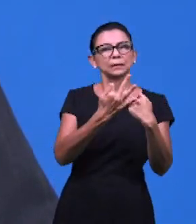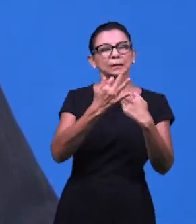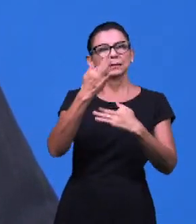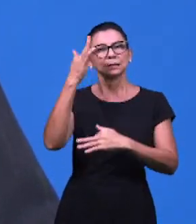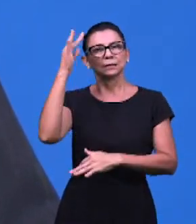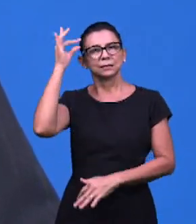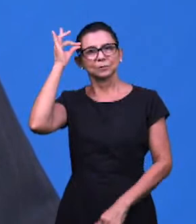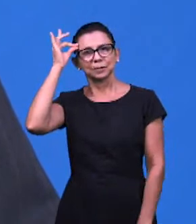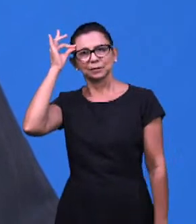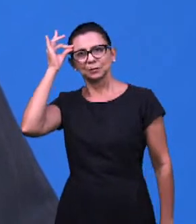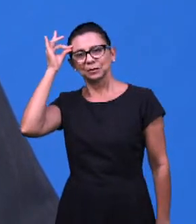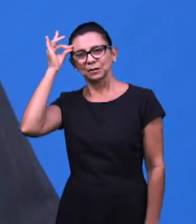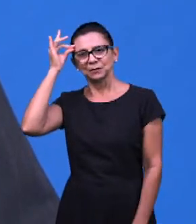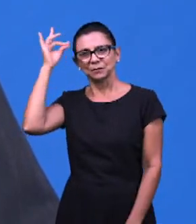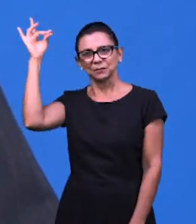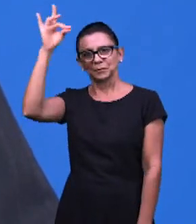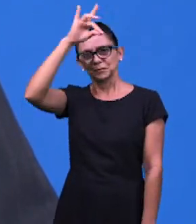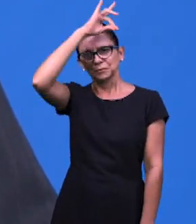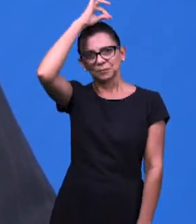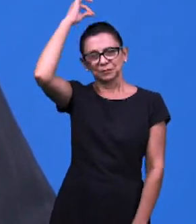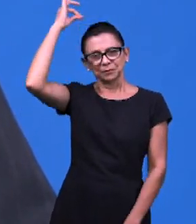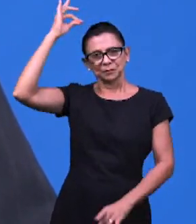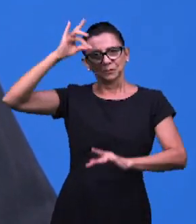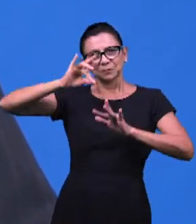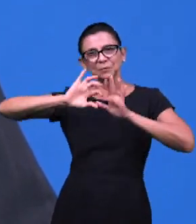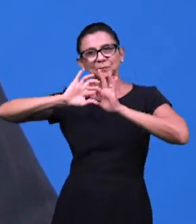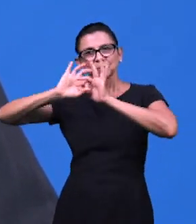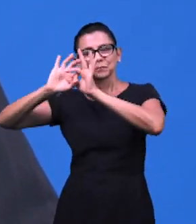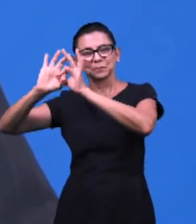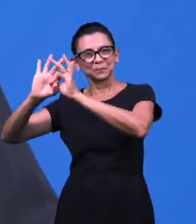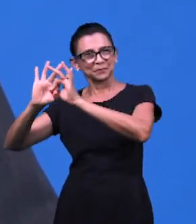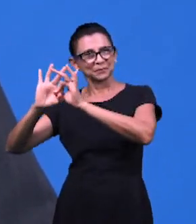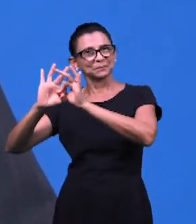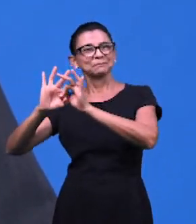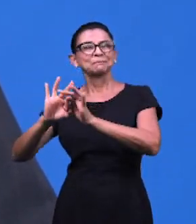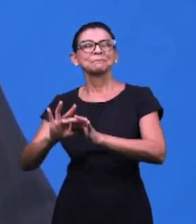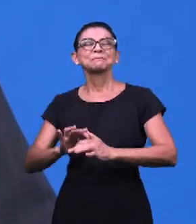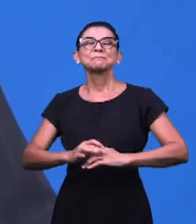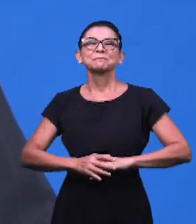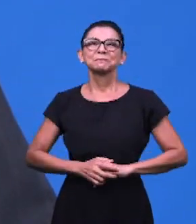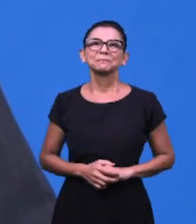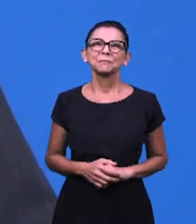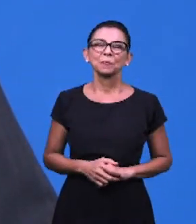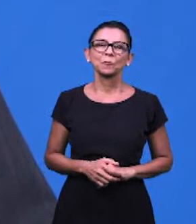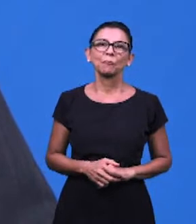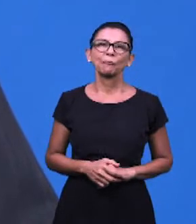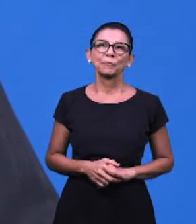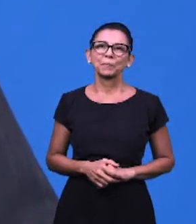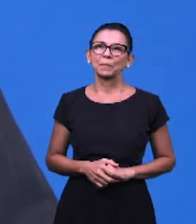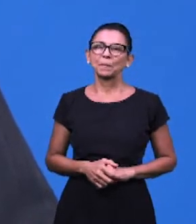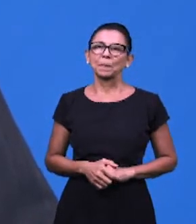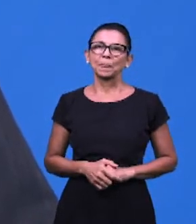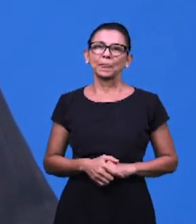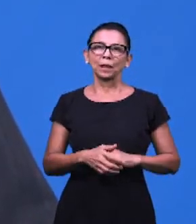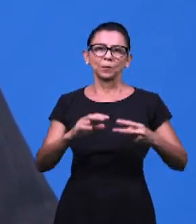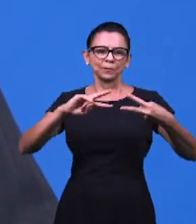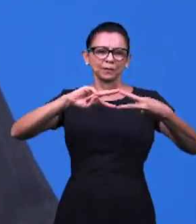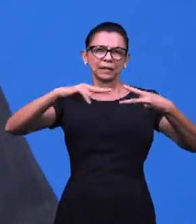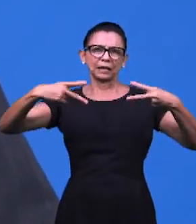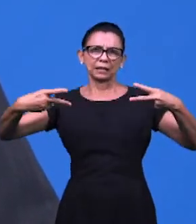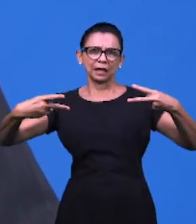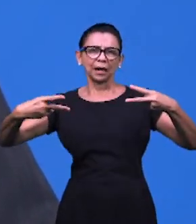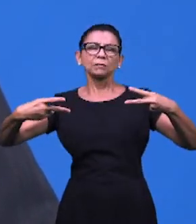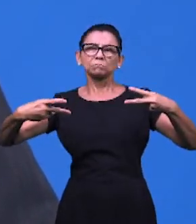a Ele pelo Espírito Santo. Louvado seja o nome do Senhor. Não temos ligação nenhuma com Jesus de laços